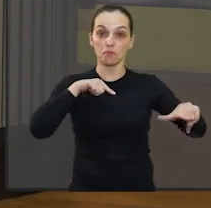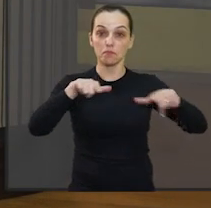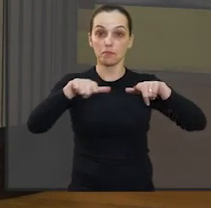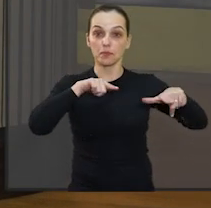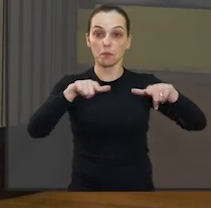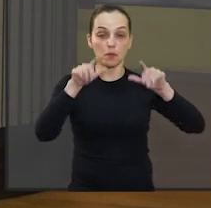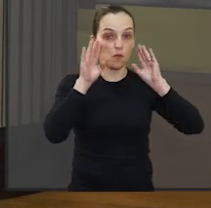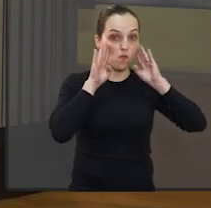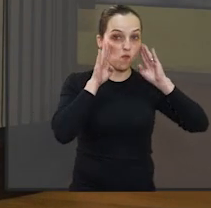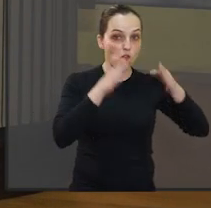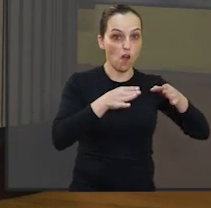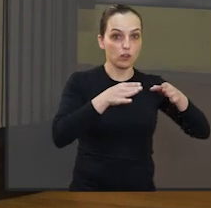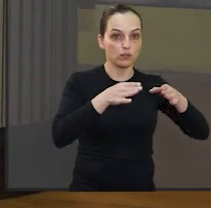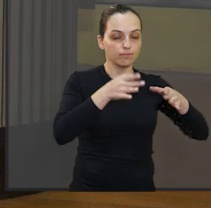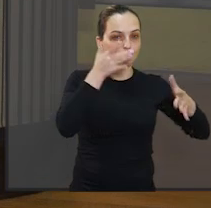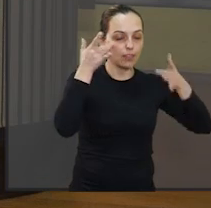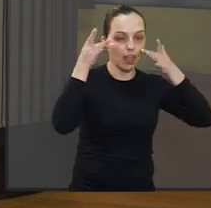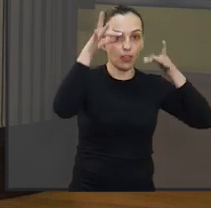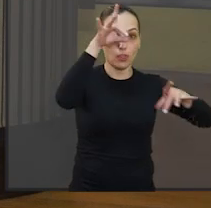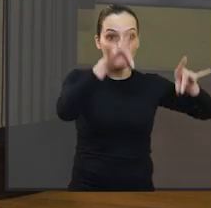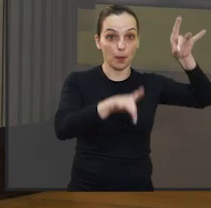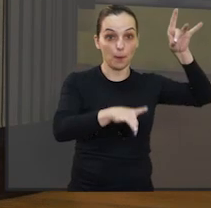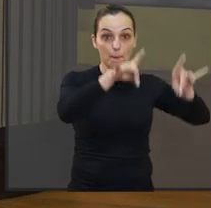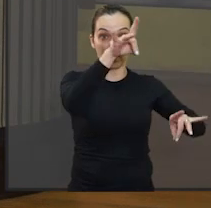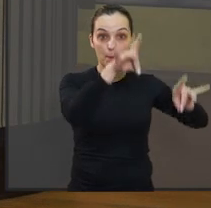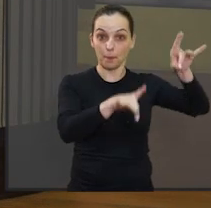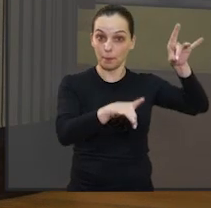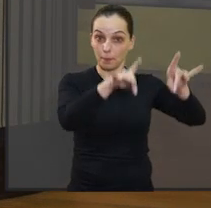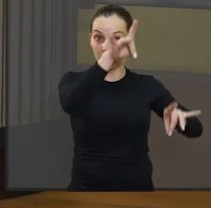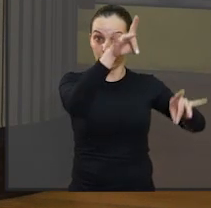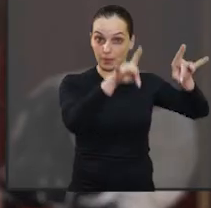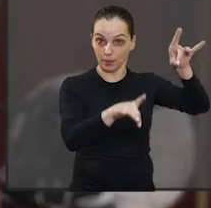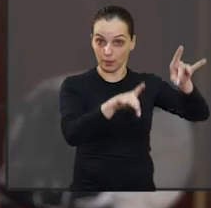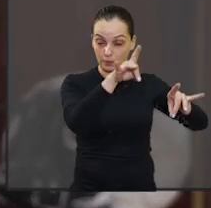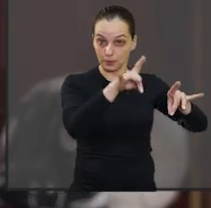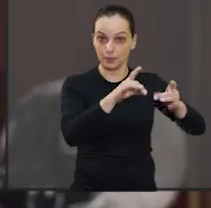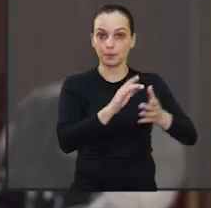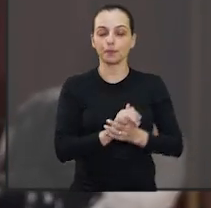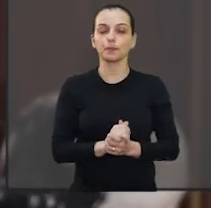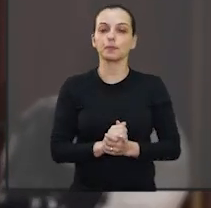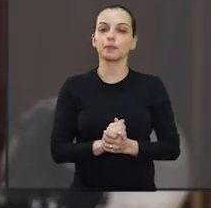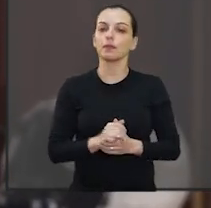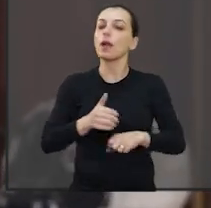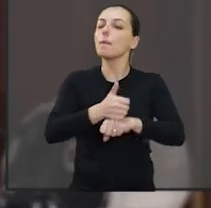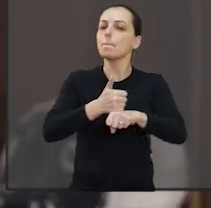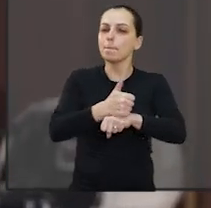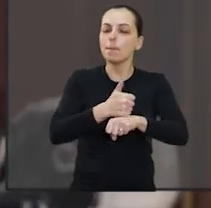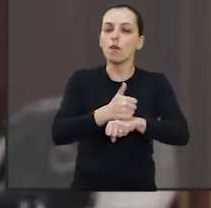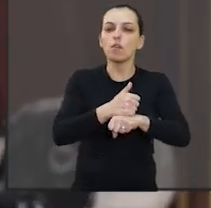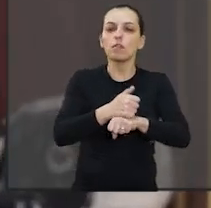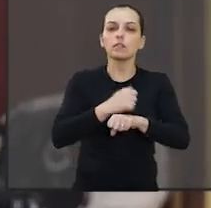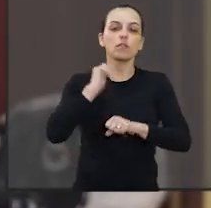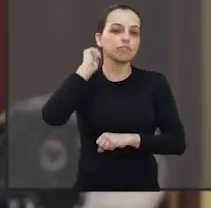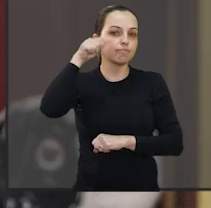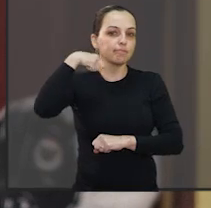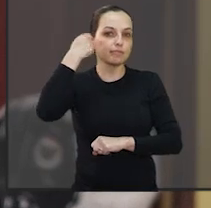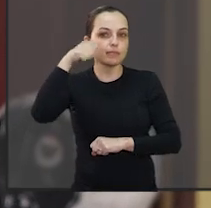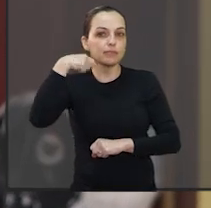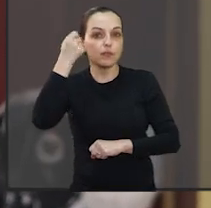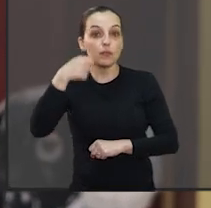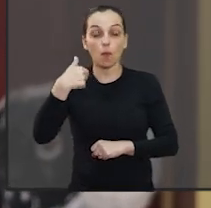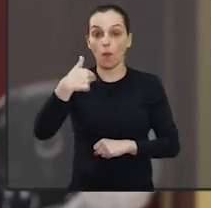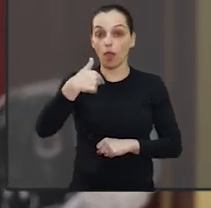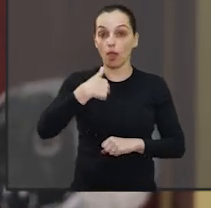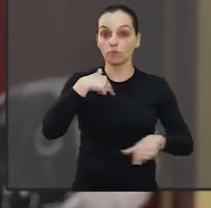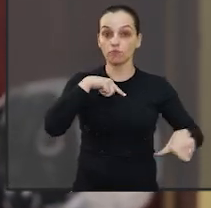teatro, e mais especificamente com teatro de animação, que é uma das linguagens, né, possíveis dentro do